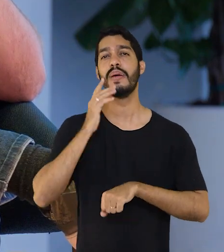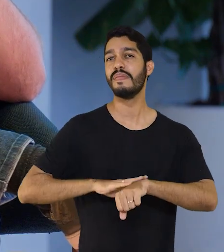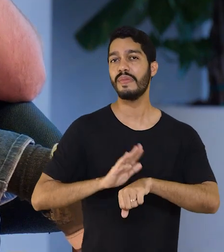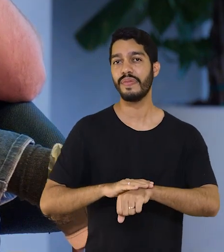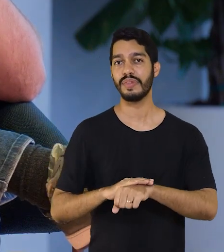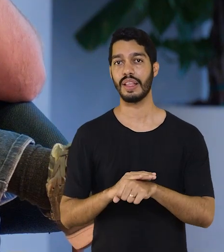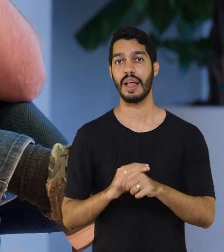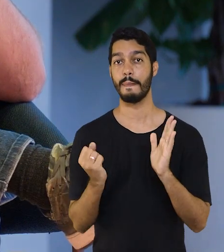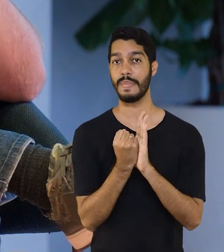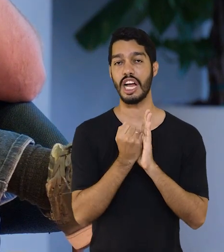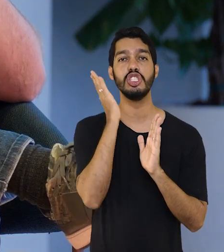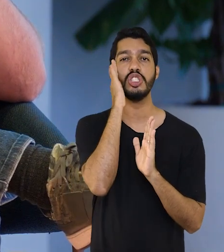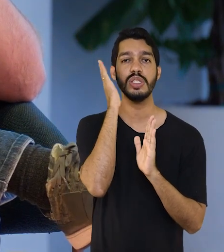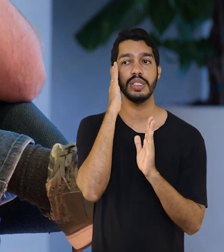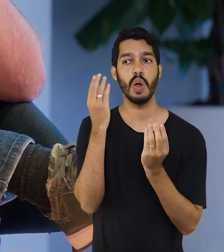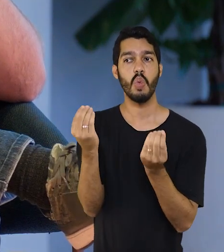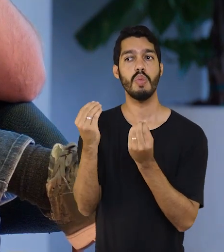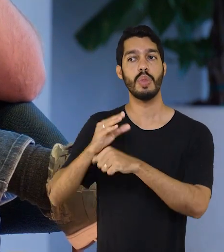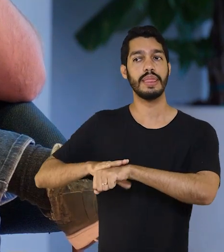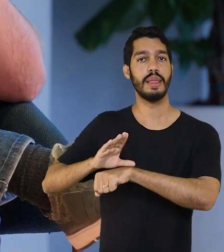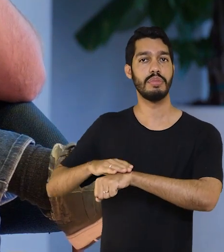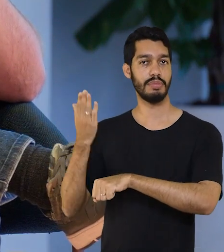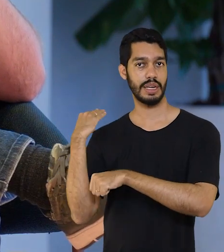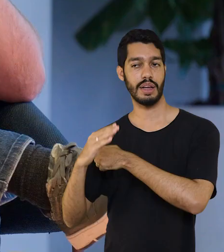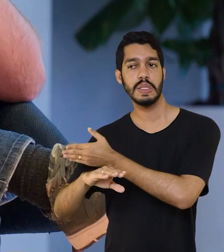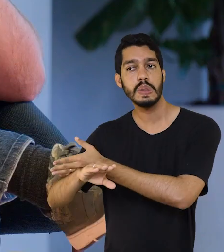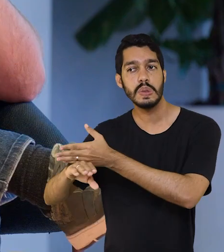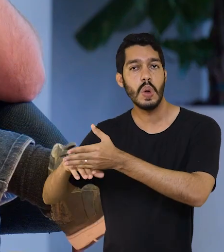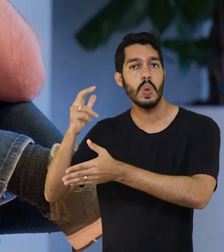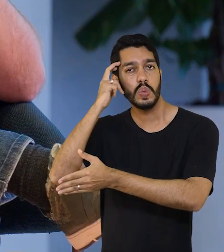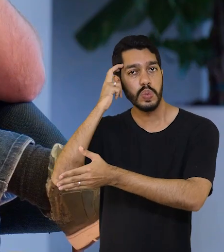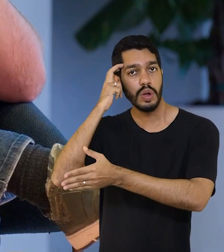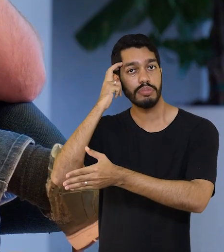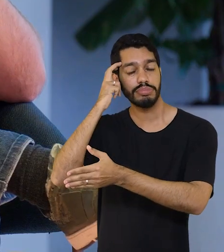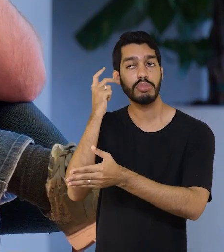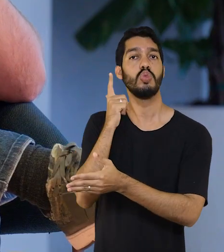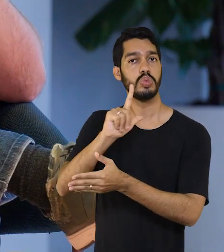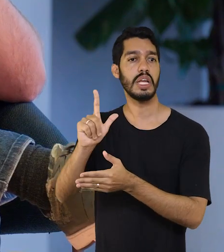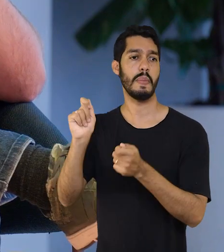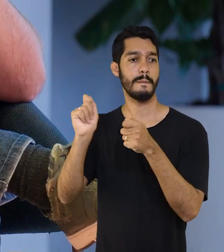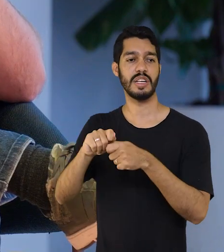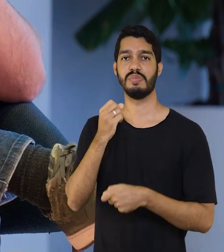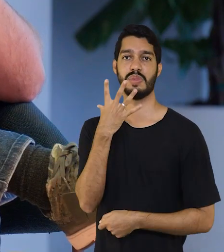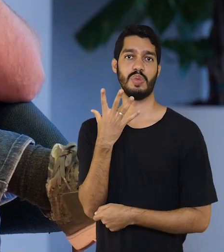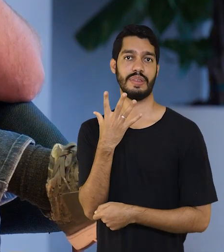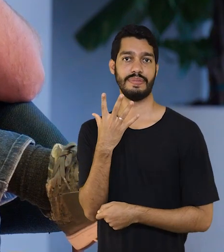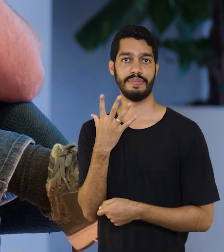uma marca entende o espírito do tempo e ela consegue ser relevante e